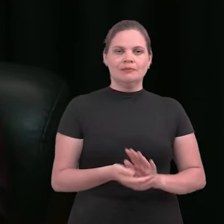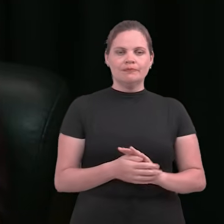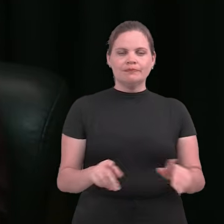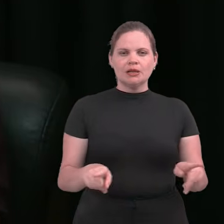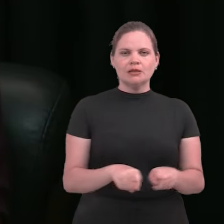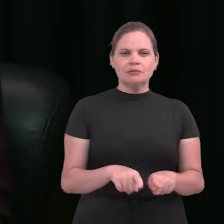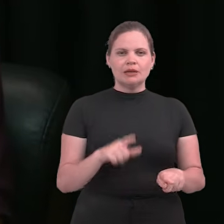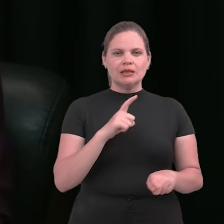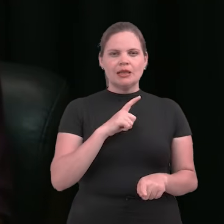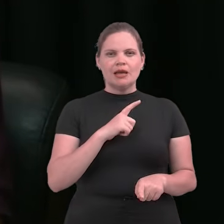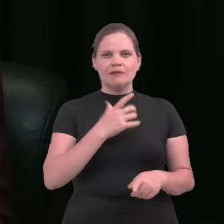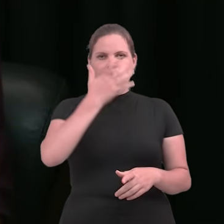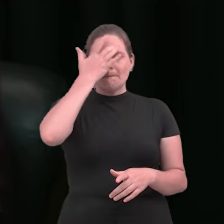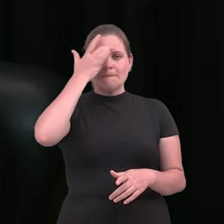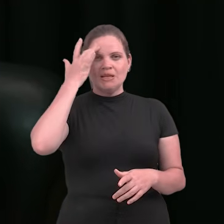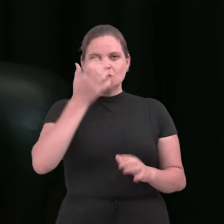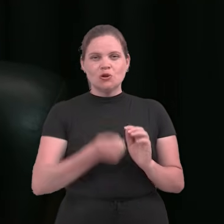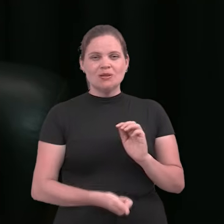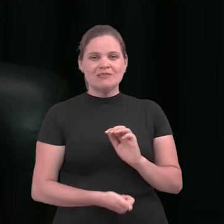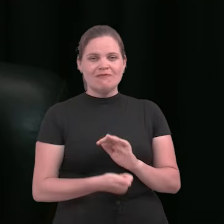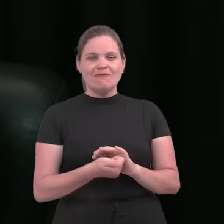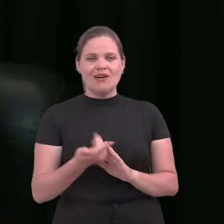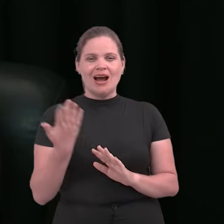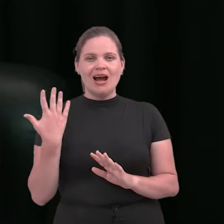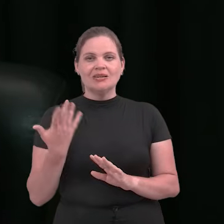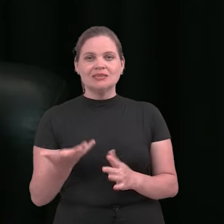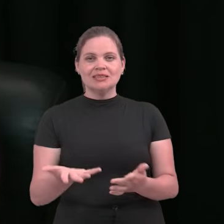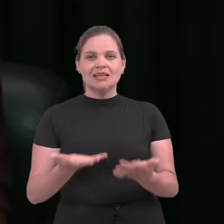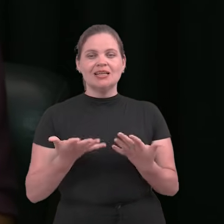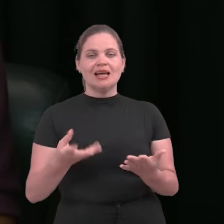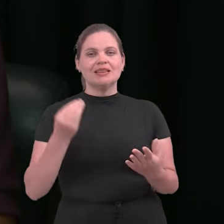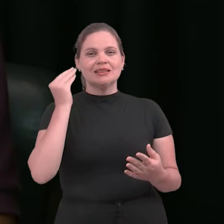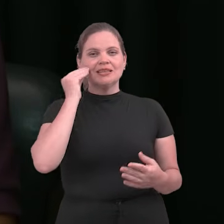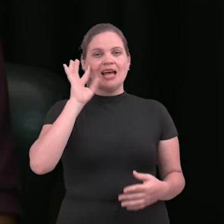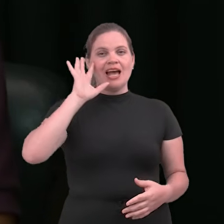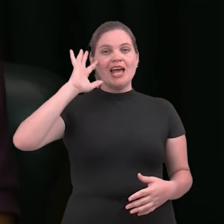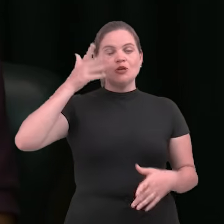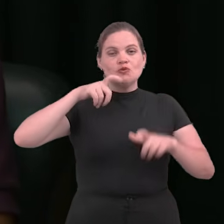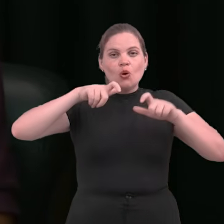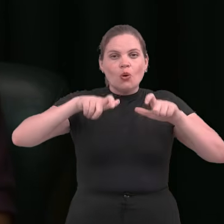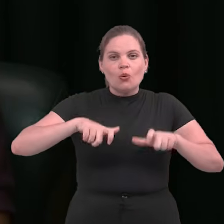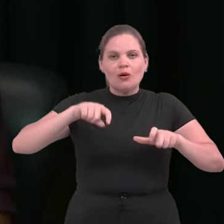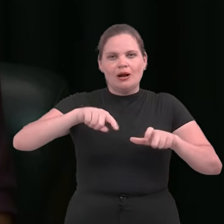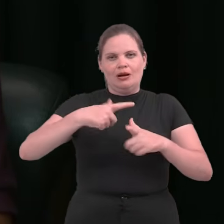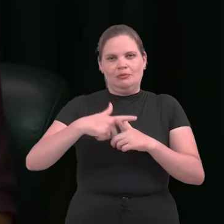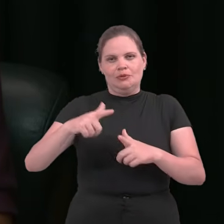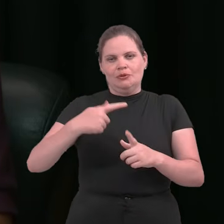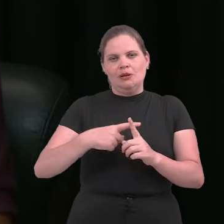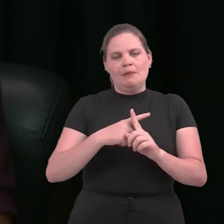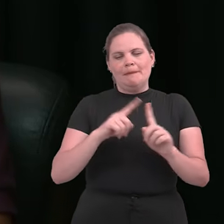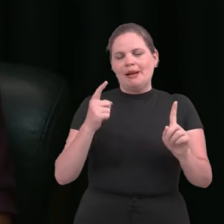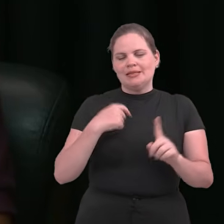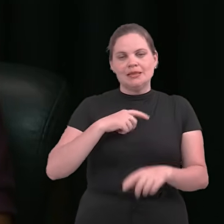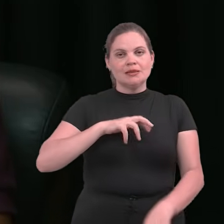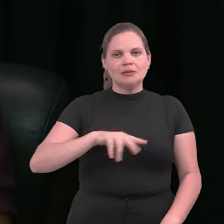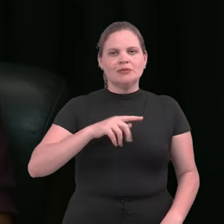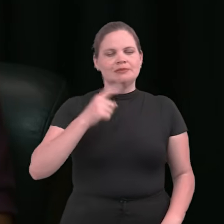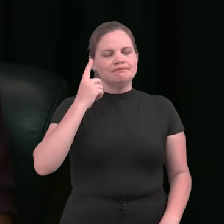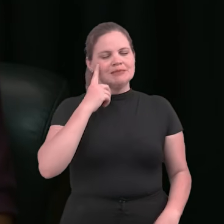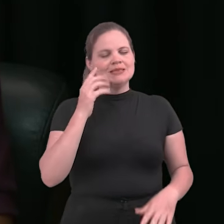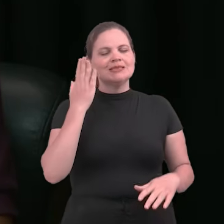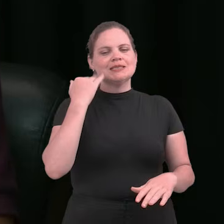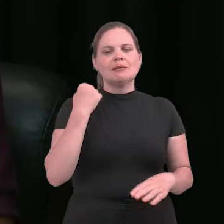da população que querem resolver os seus problemas ali individuais, locais, e aí a gente tem que saber para onde enviar essas pessoas.